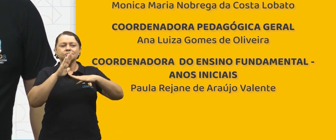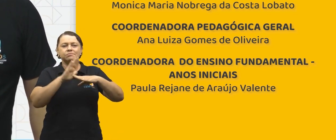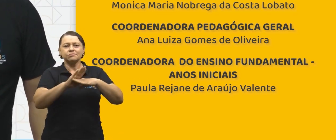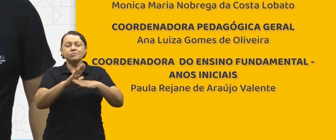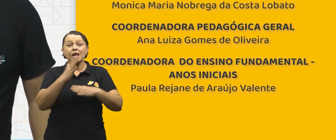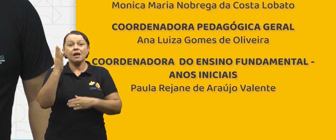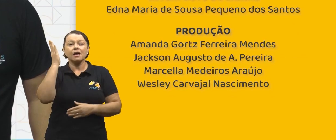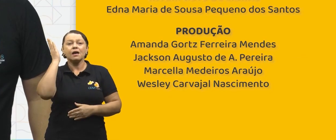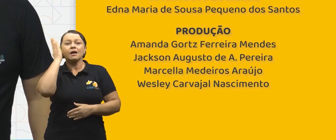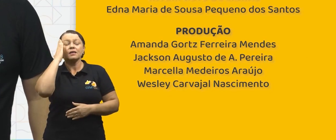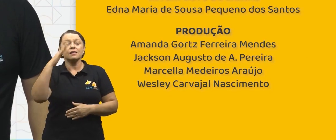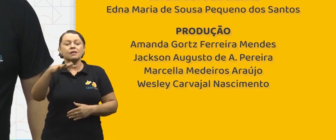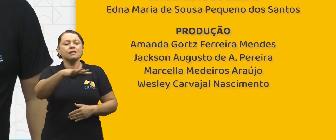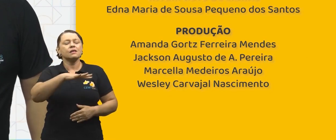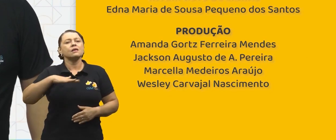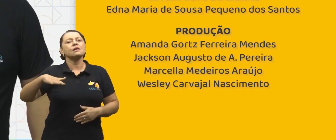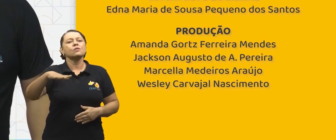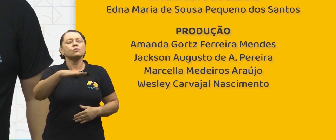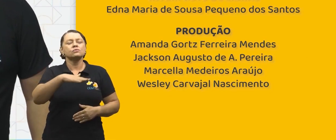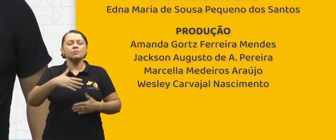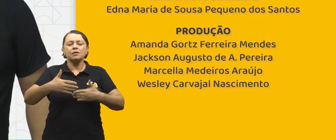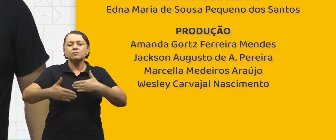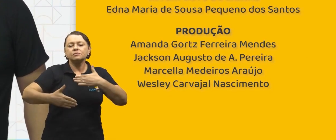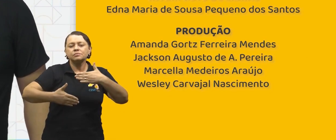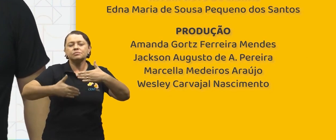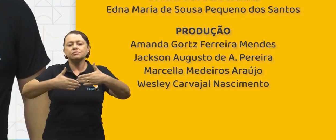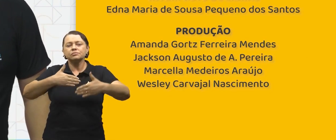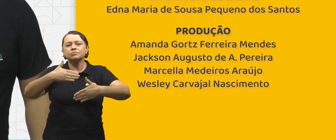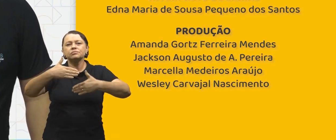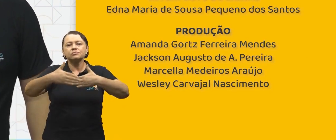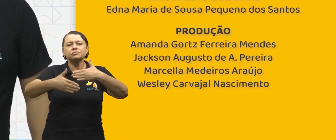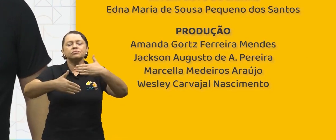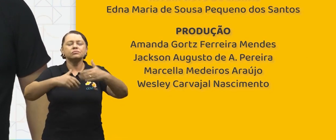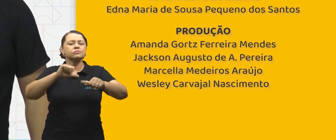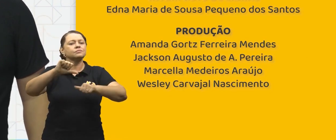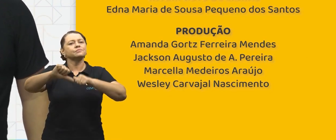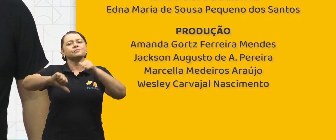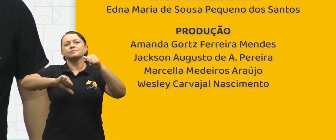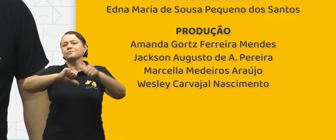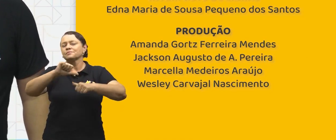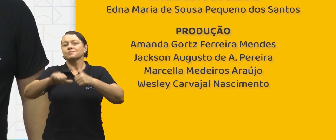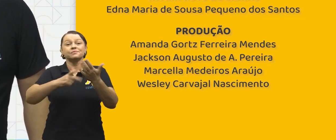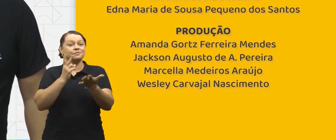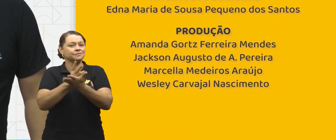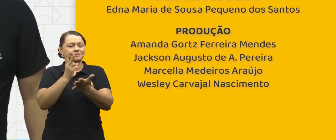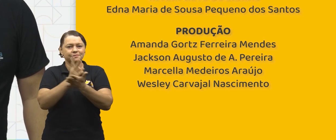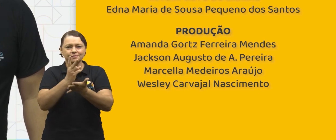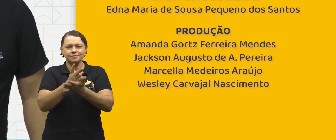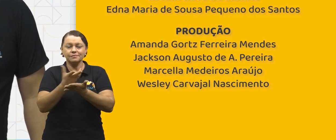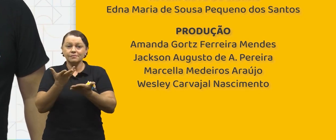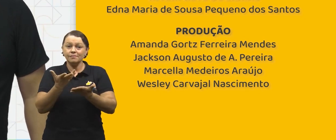a reconhecer o espaço que, ao longo do tempo, está em constante transformação.